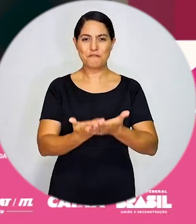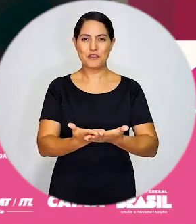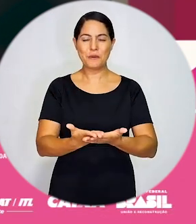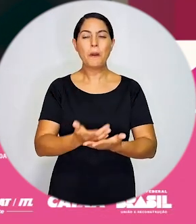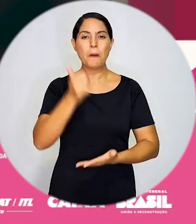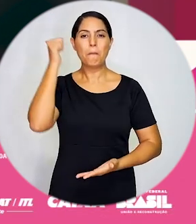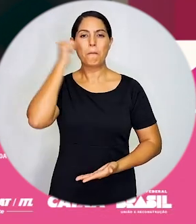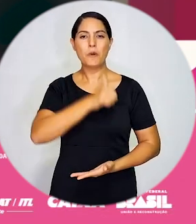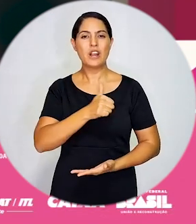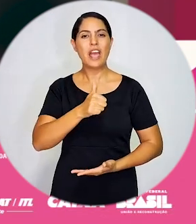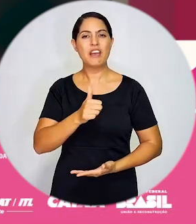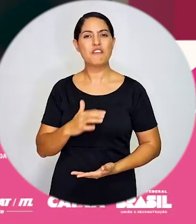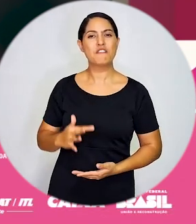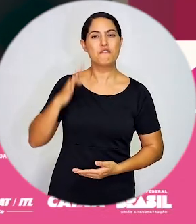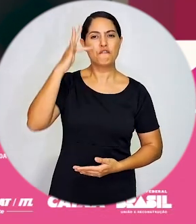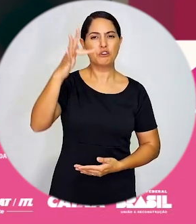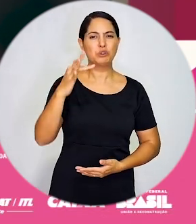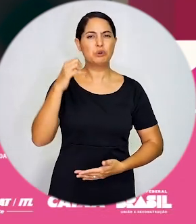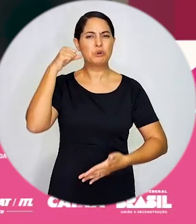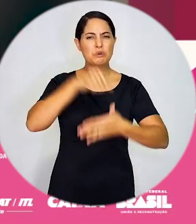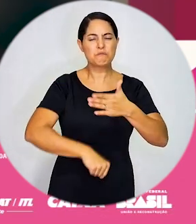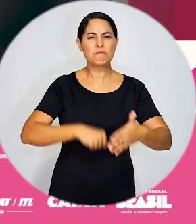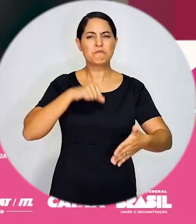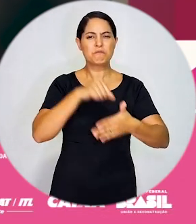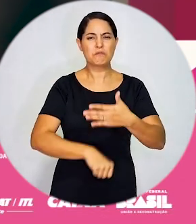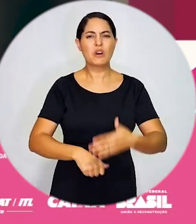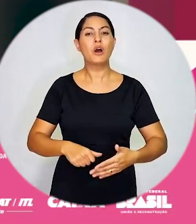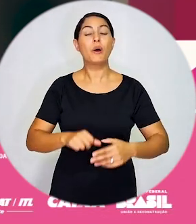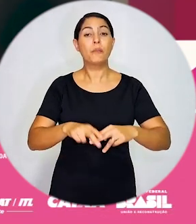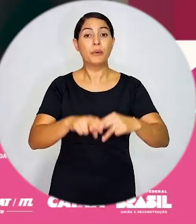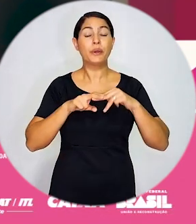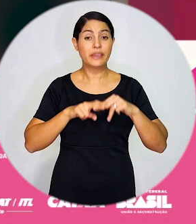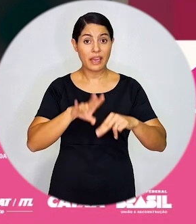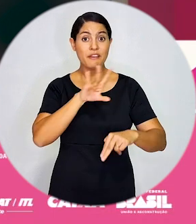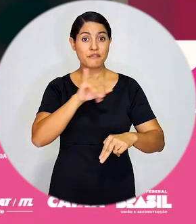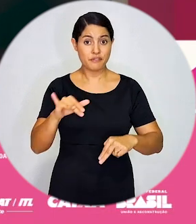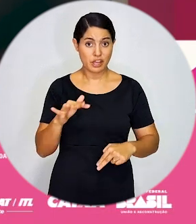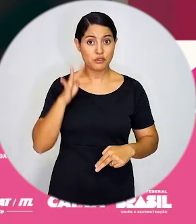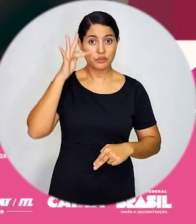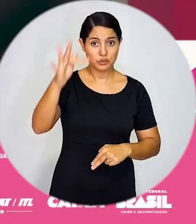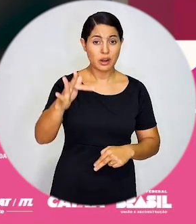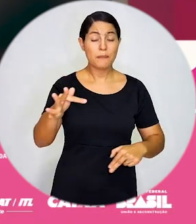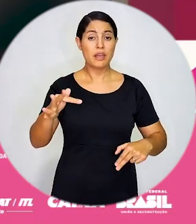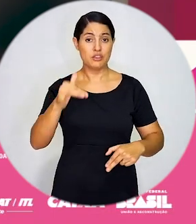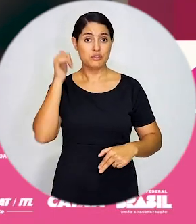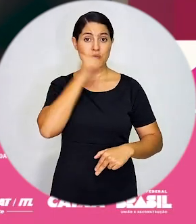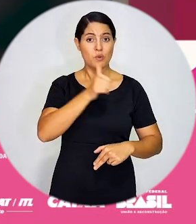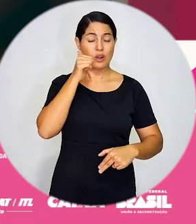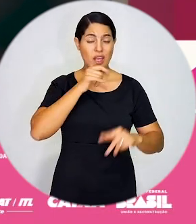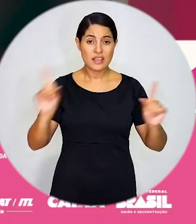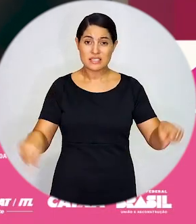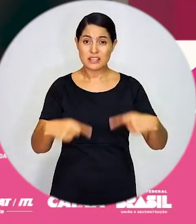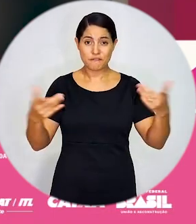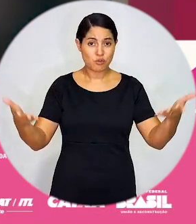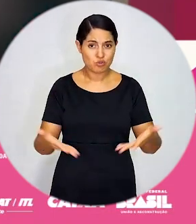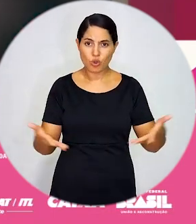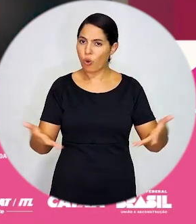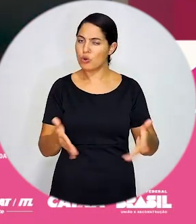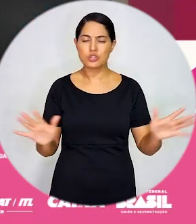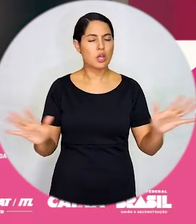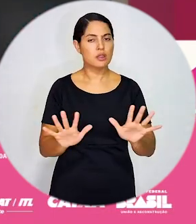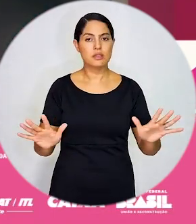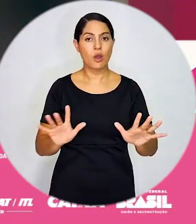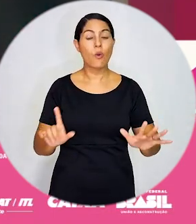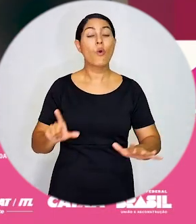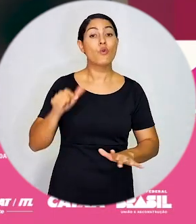mulher que no futuro persista para que as mulheres futuramente não passe os desafios que estamos